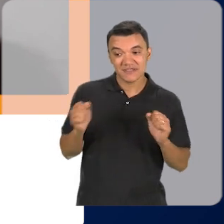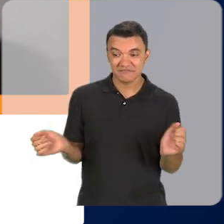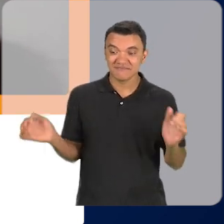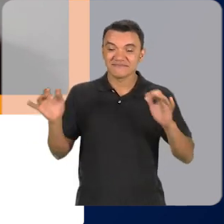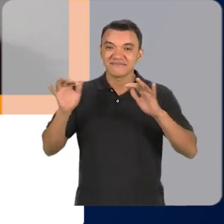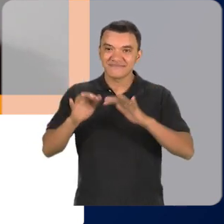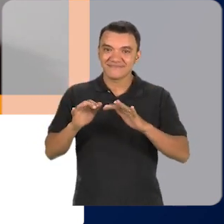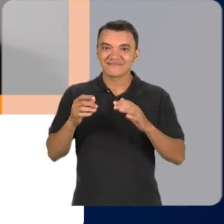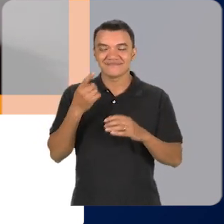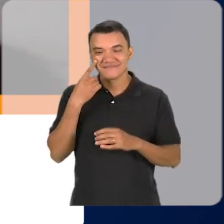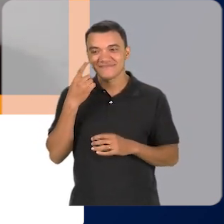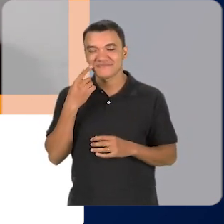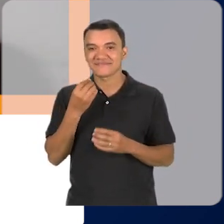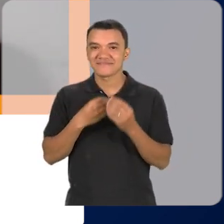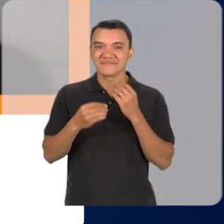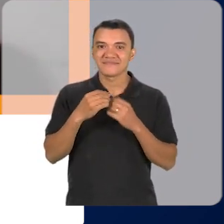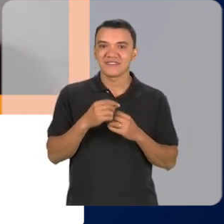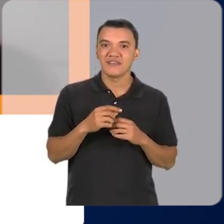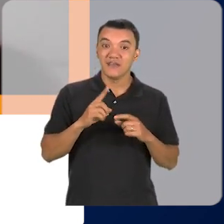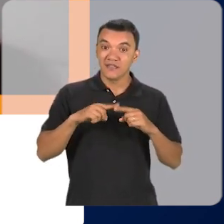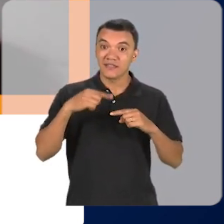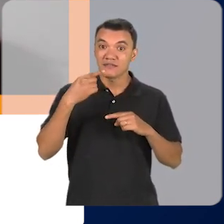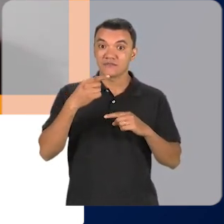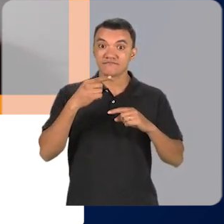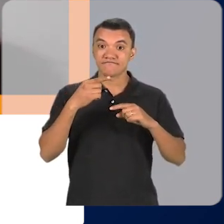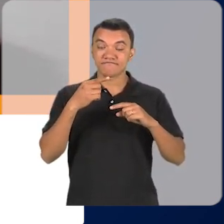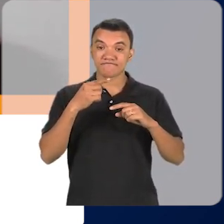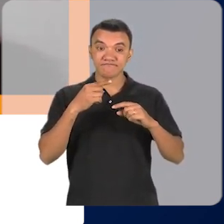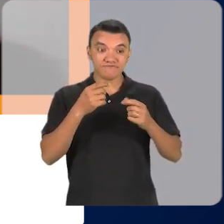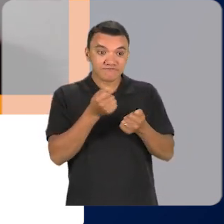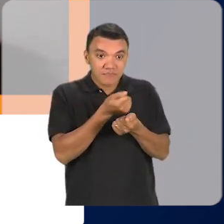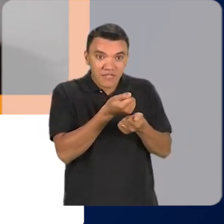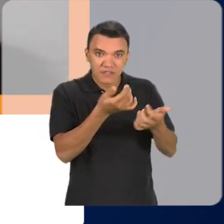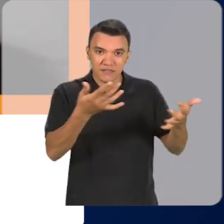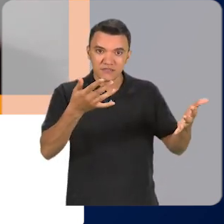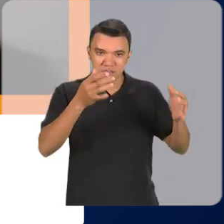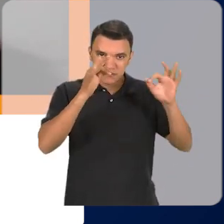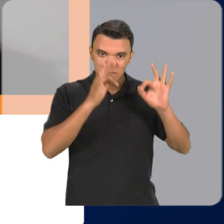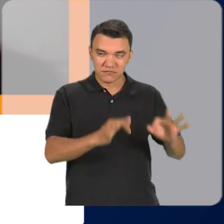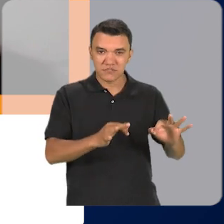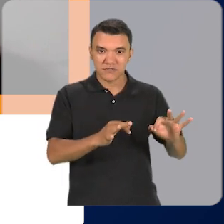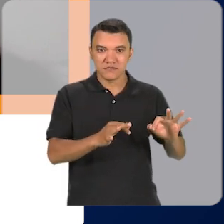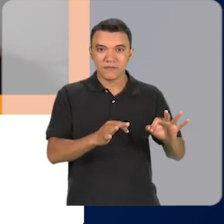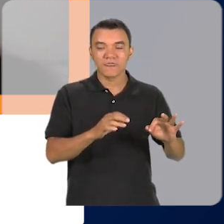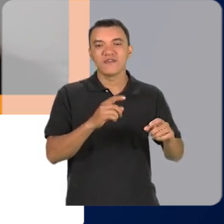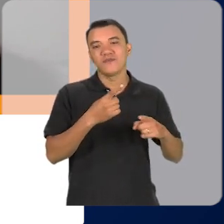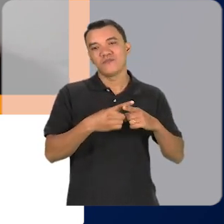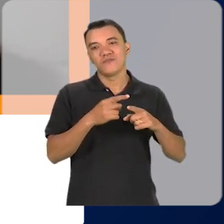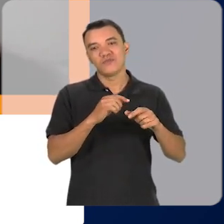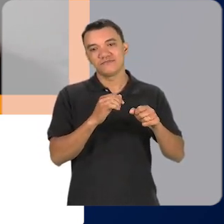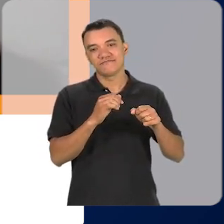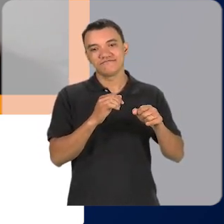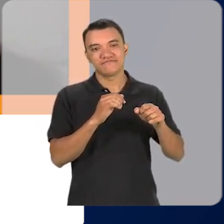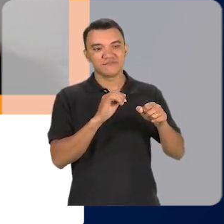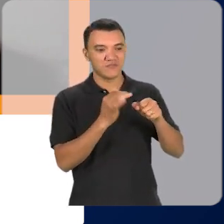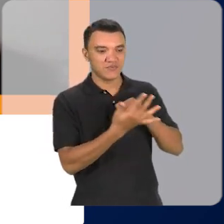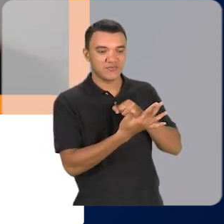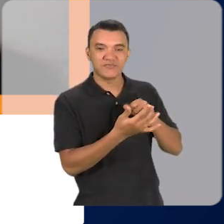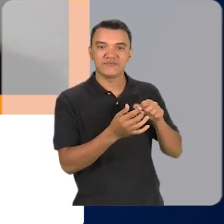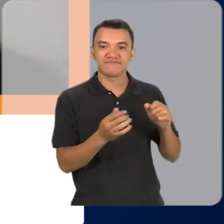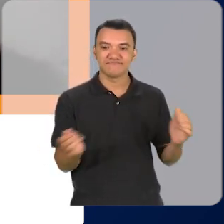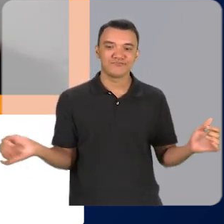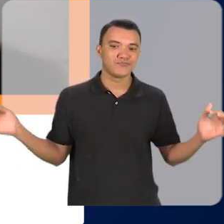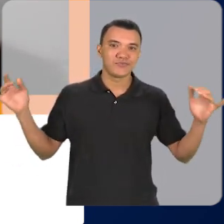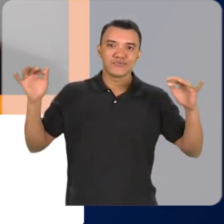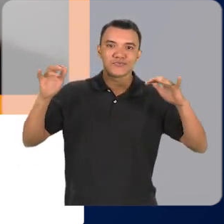gente ainda vai fazer o lançamento oficial, tudinho direitinho, porque a pandemia não deixou a gente se reunir, fazer um lançamento com pompas e tal, com